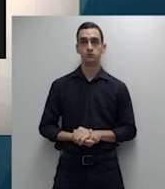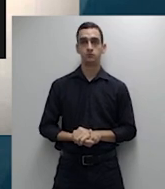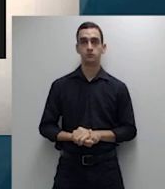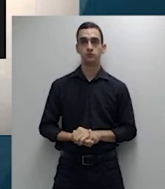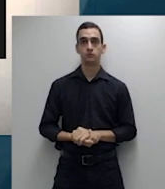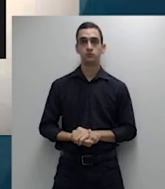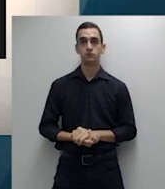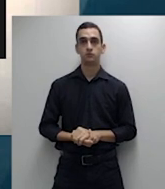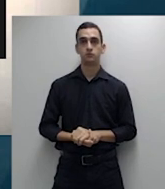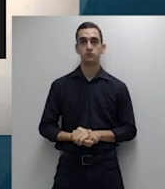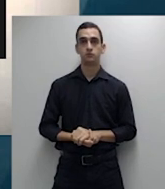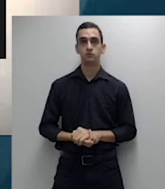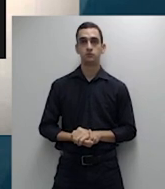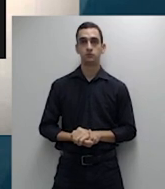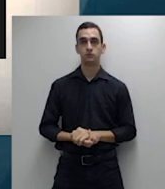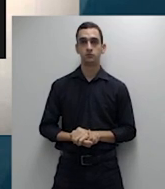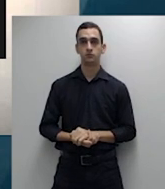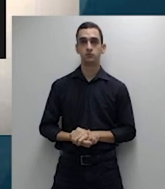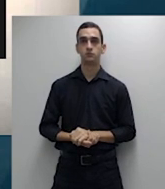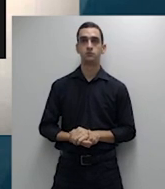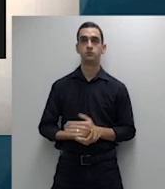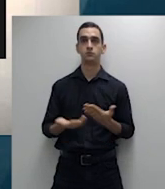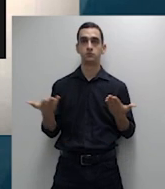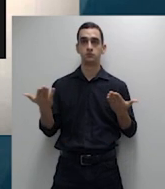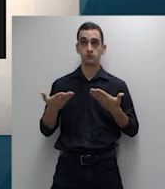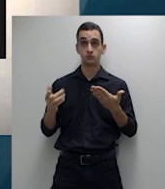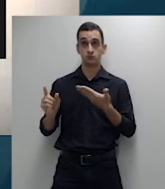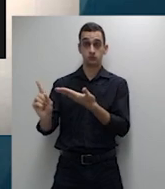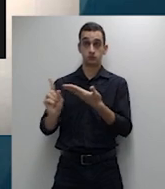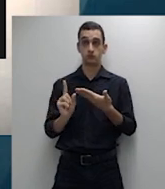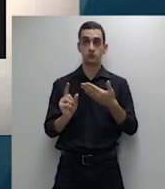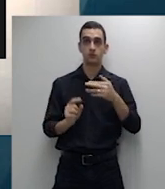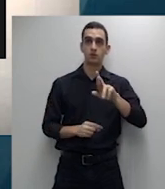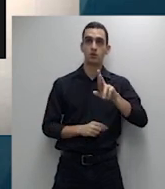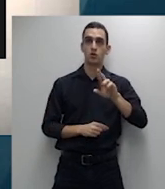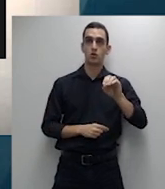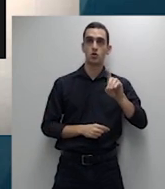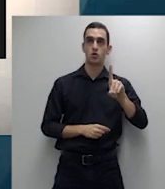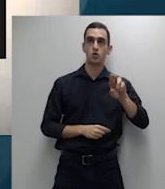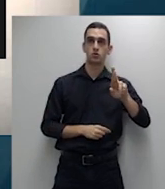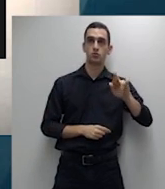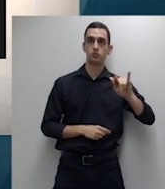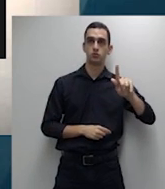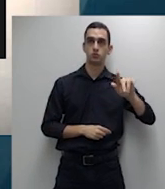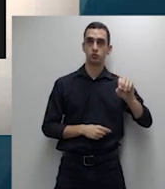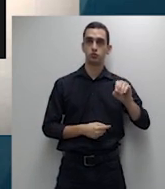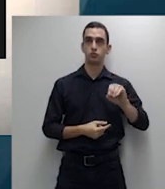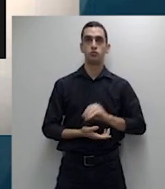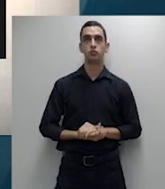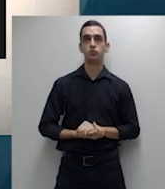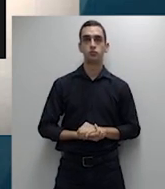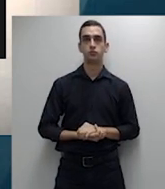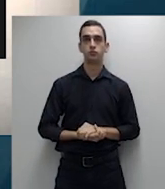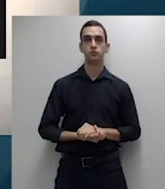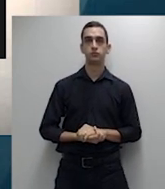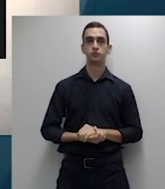e agora vamos buscar o advogado por Rodrigo Souza oi oi